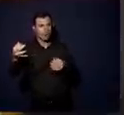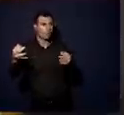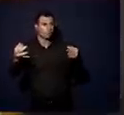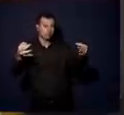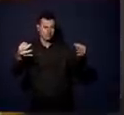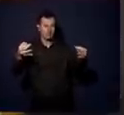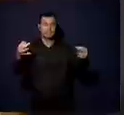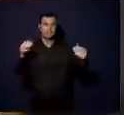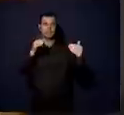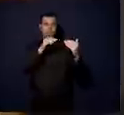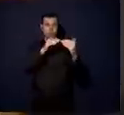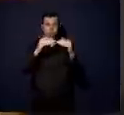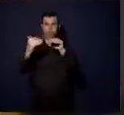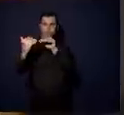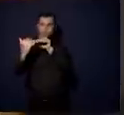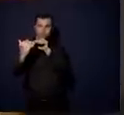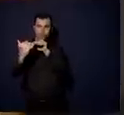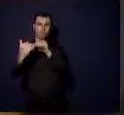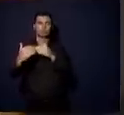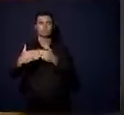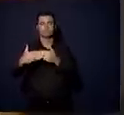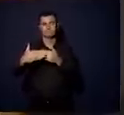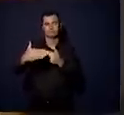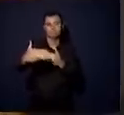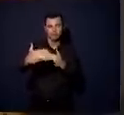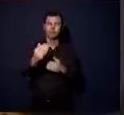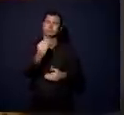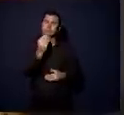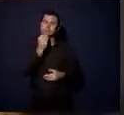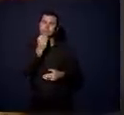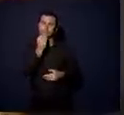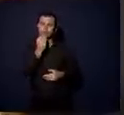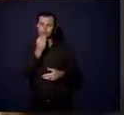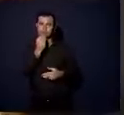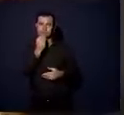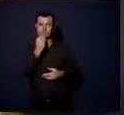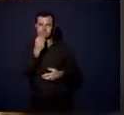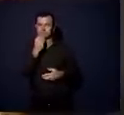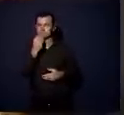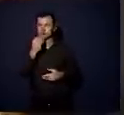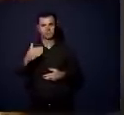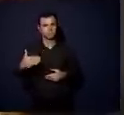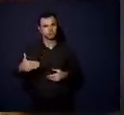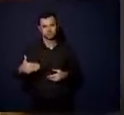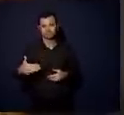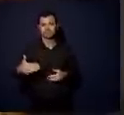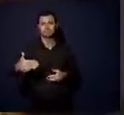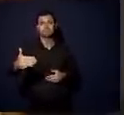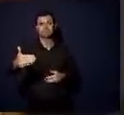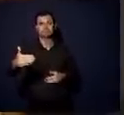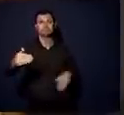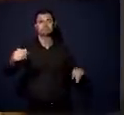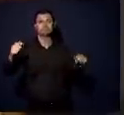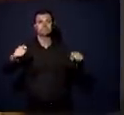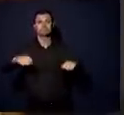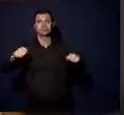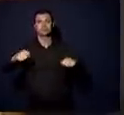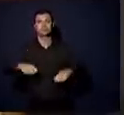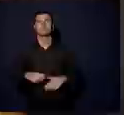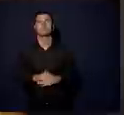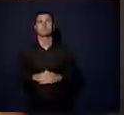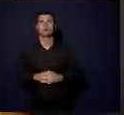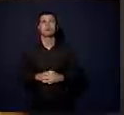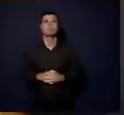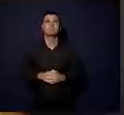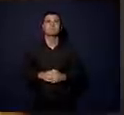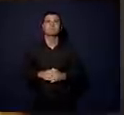acho que a gente tem uma grande janela de oportunidade agora né a gente tem essa essa oportunidade de realmente virar aí a